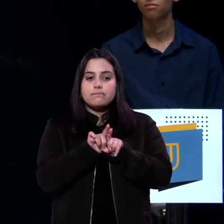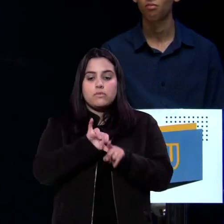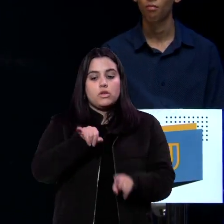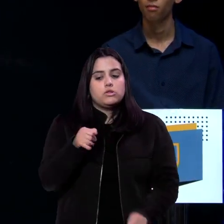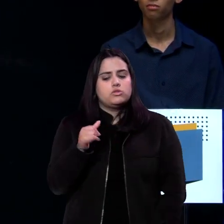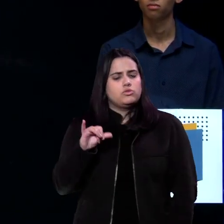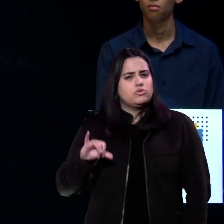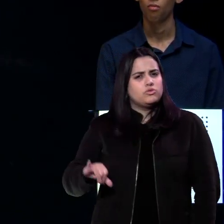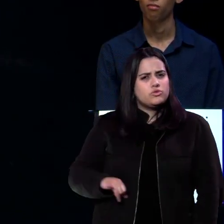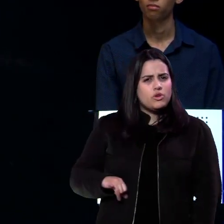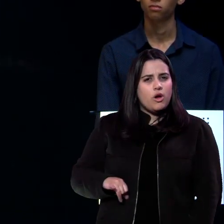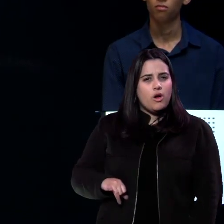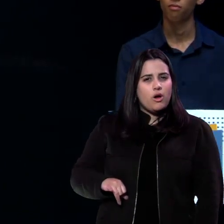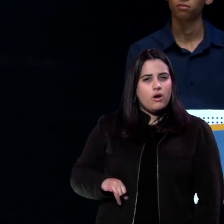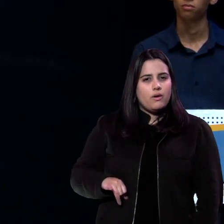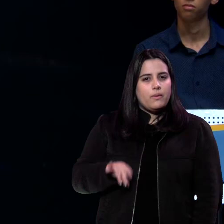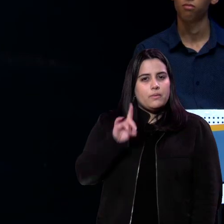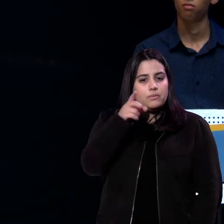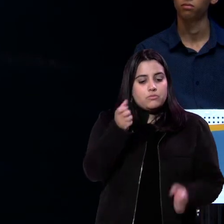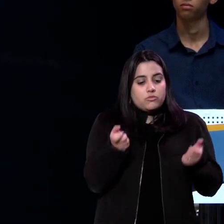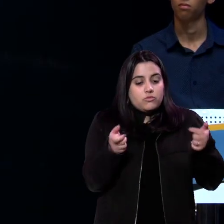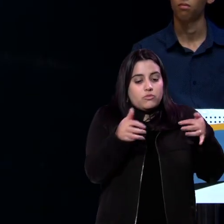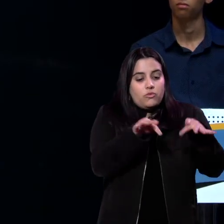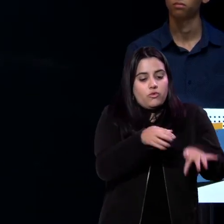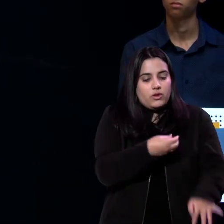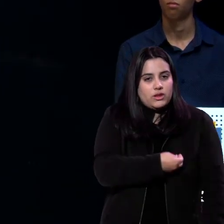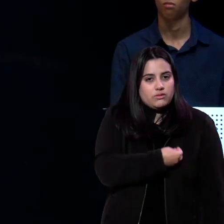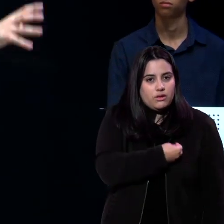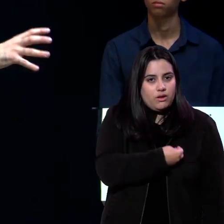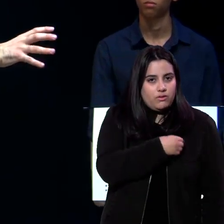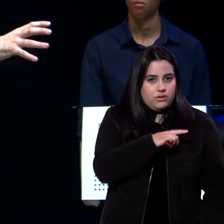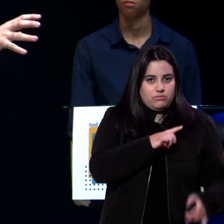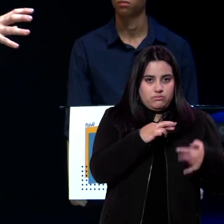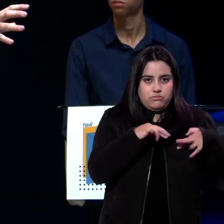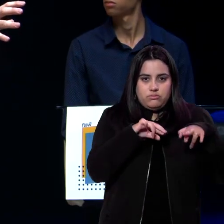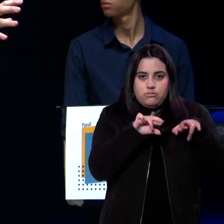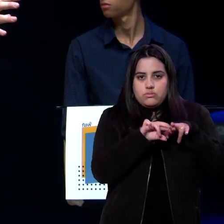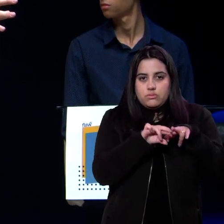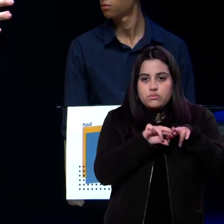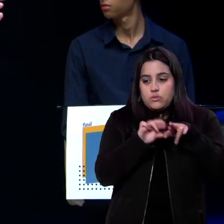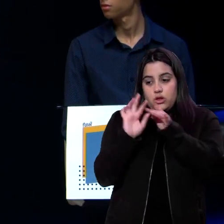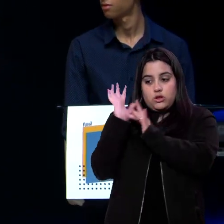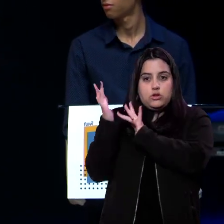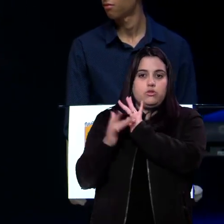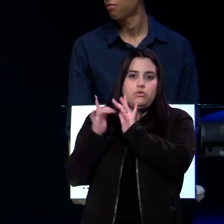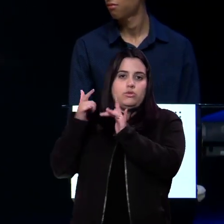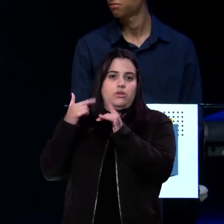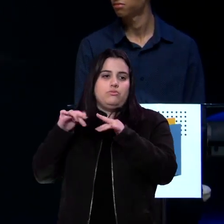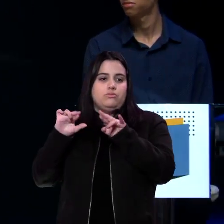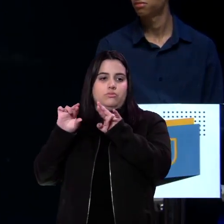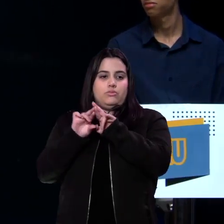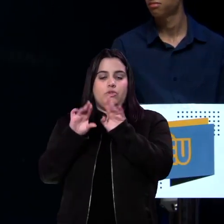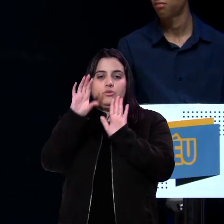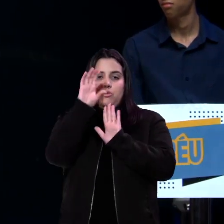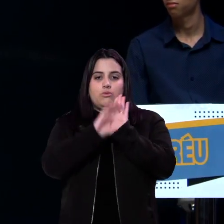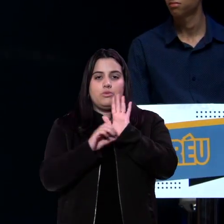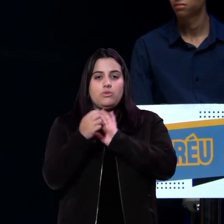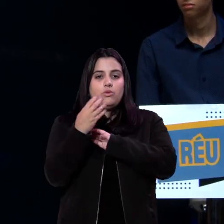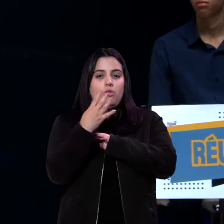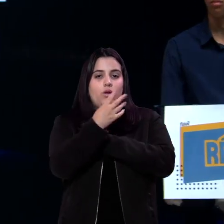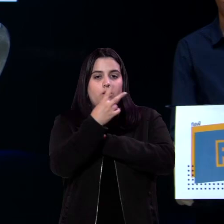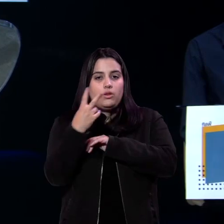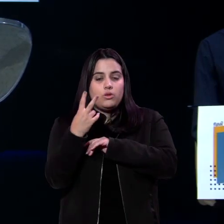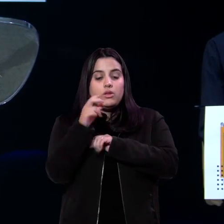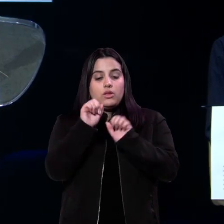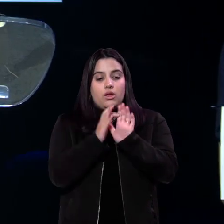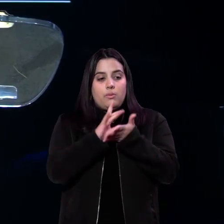Jó é redimido no fim de sua vida, Jesus é o Redentor. No capítulo 42, no final, a Bíblia